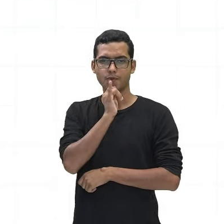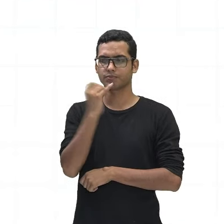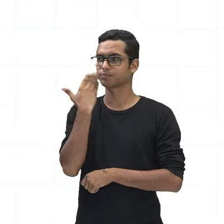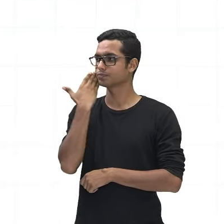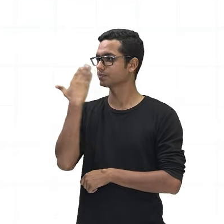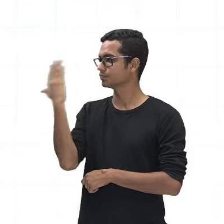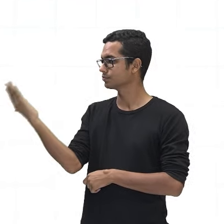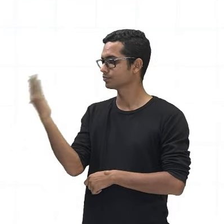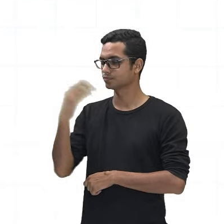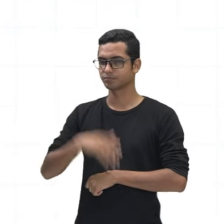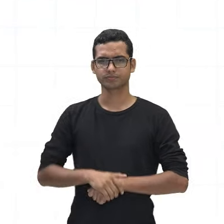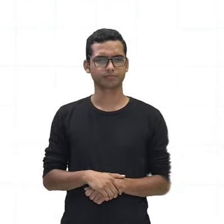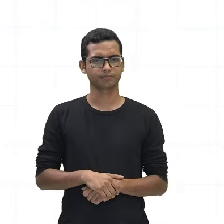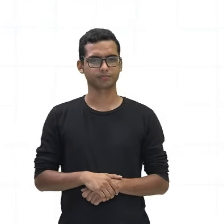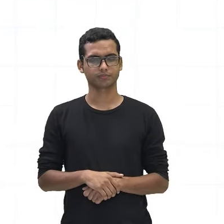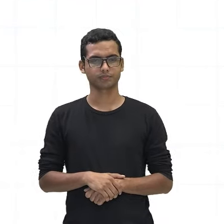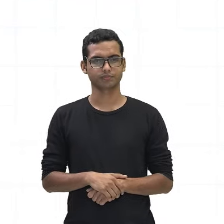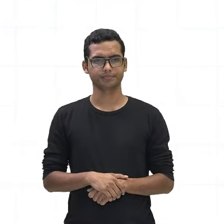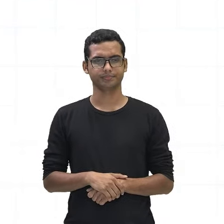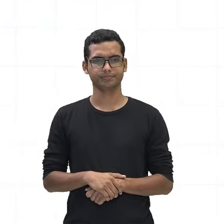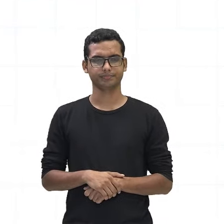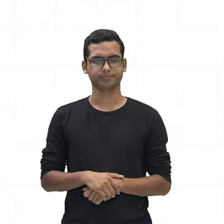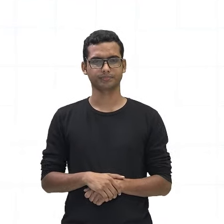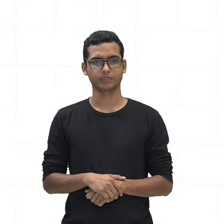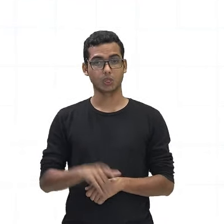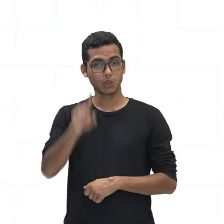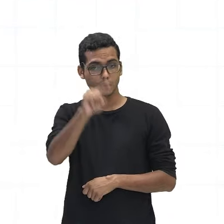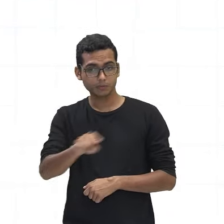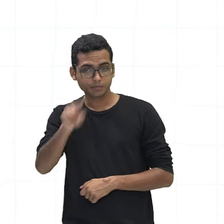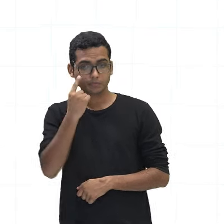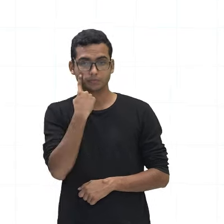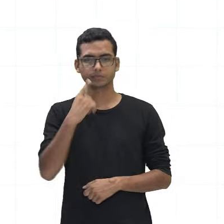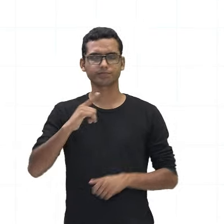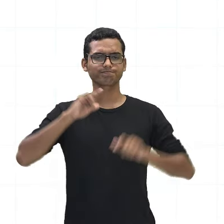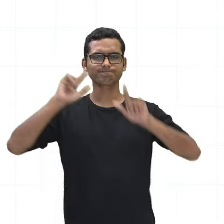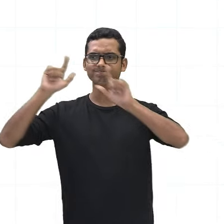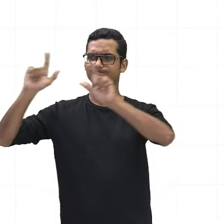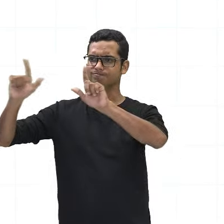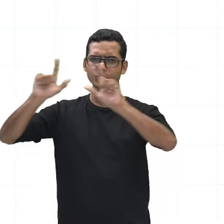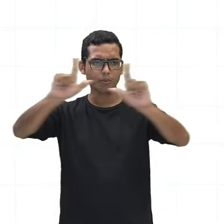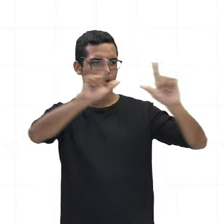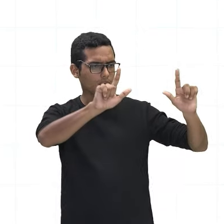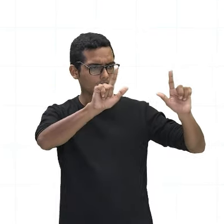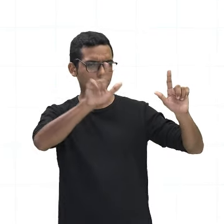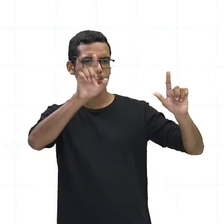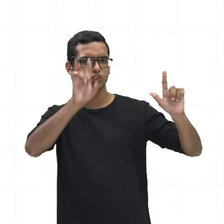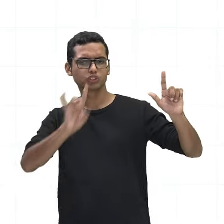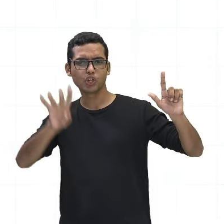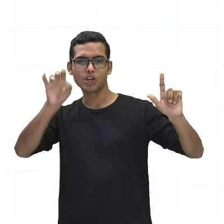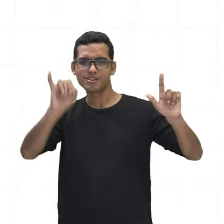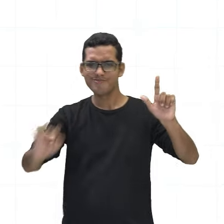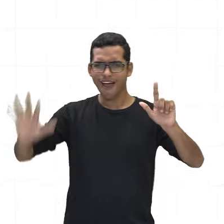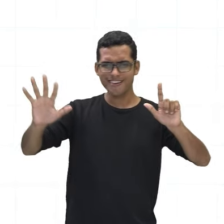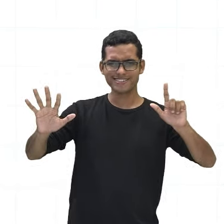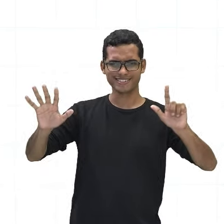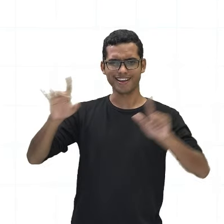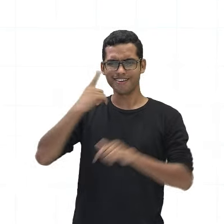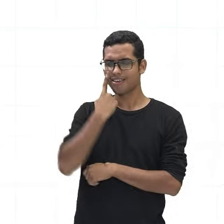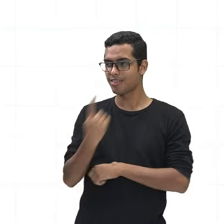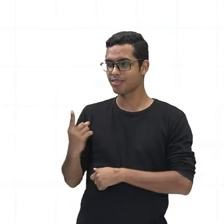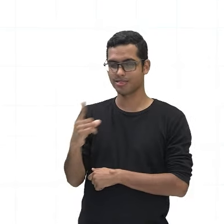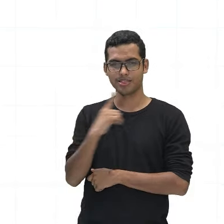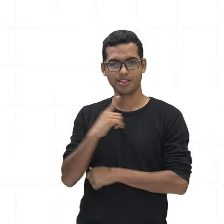para você. Quando você, além de encontrar aquelas placas que tem só a imagem, que é a linguagem